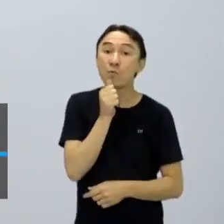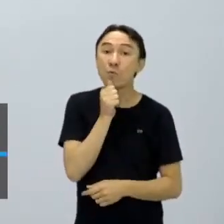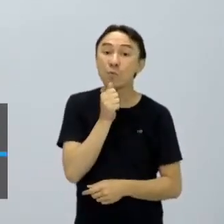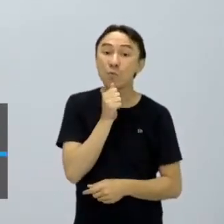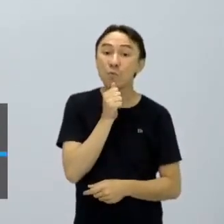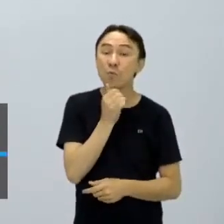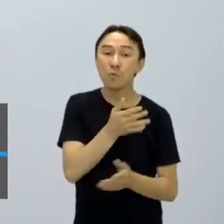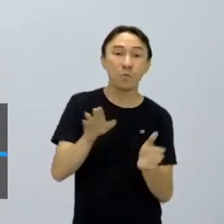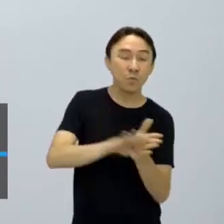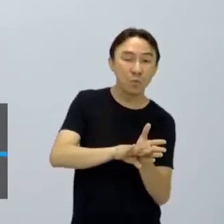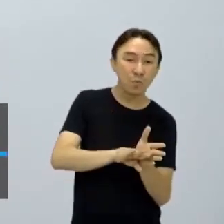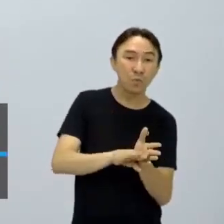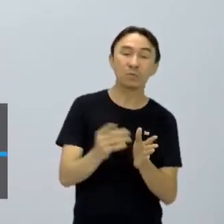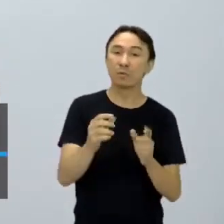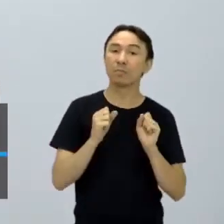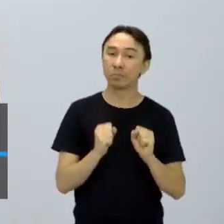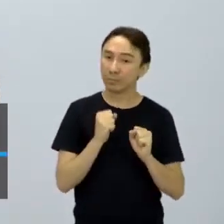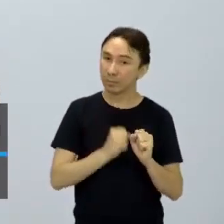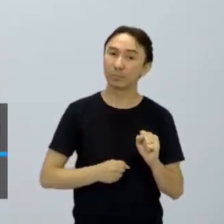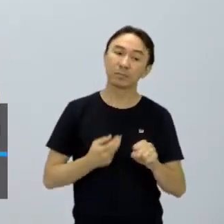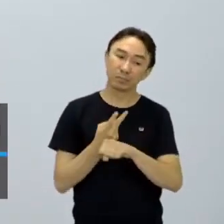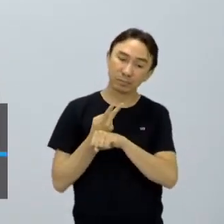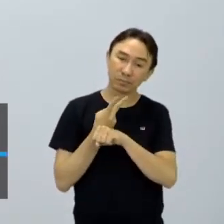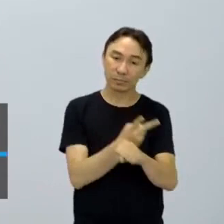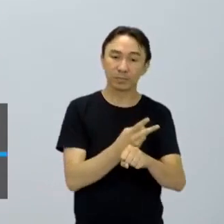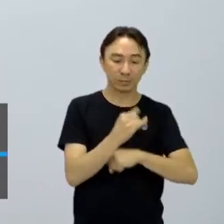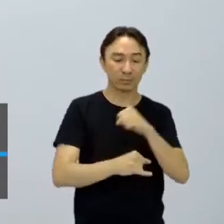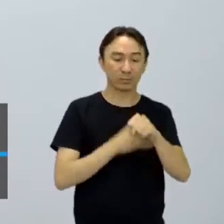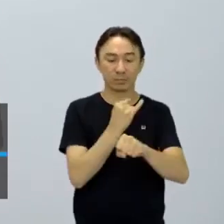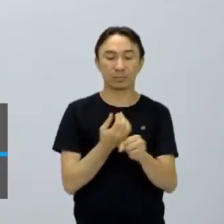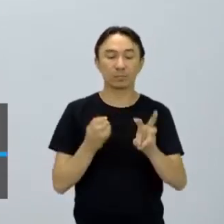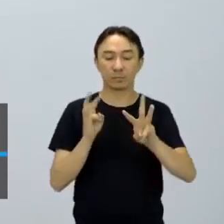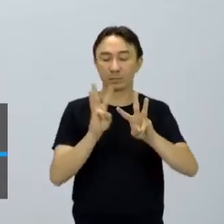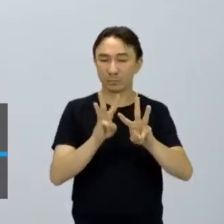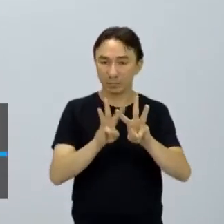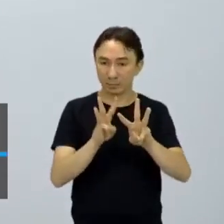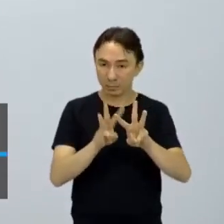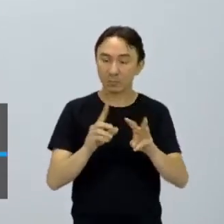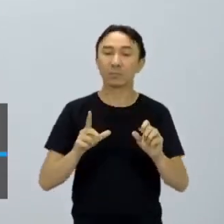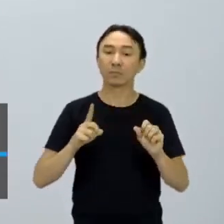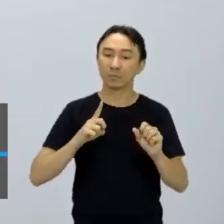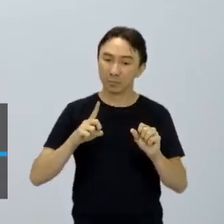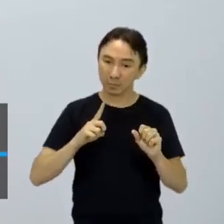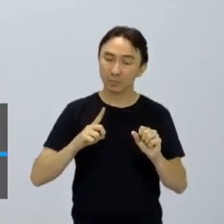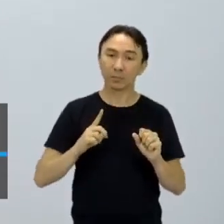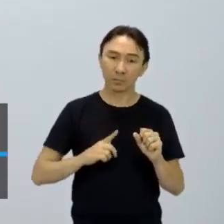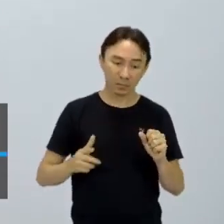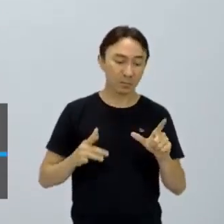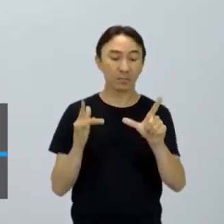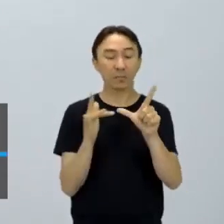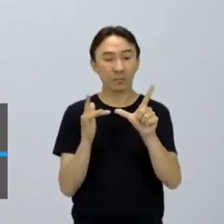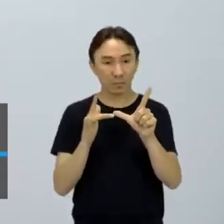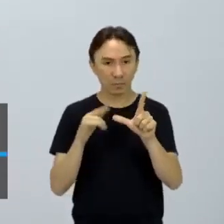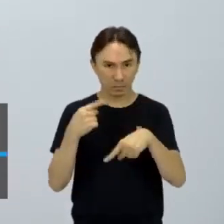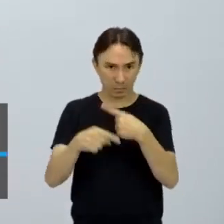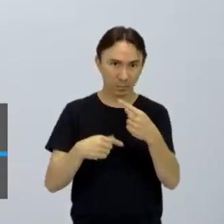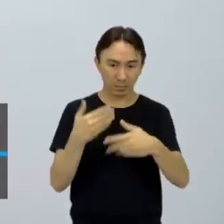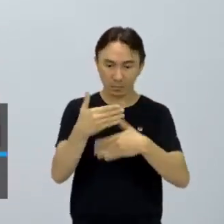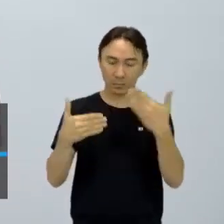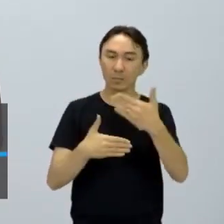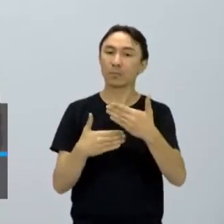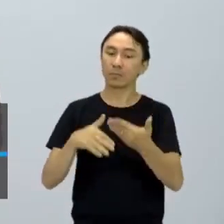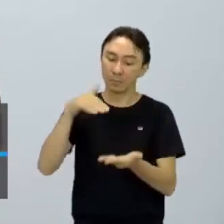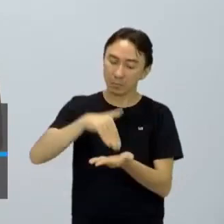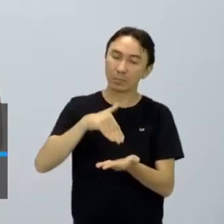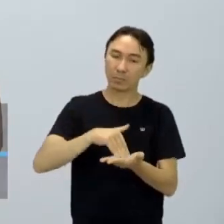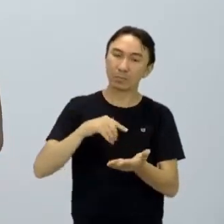site, tá certo? Do Currículo Paulista. No final desse PowerPoint aqui, se você entrar pelo repositório, eu deixei o link lá para vocês, tá bom?